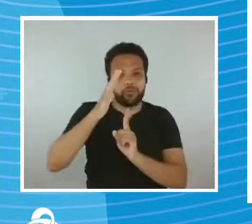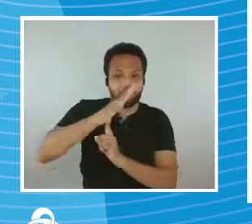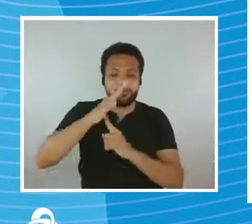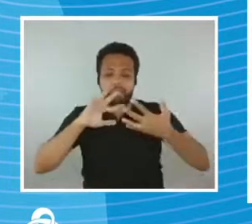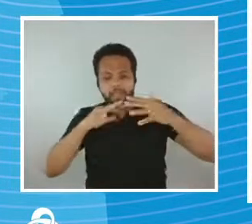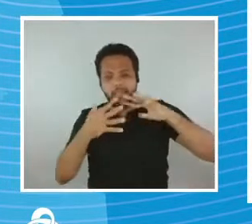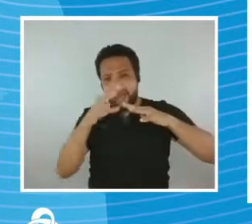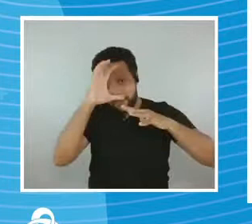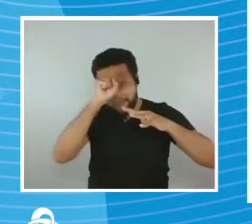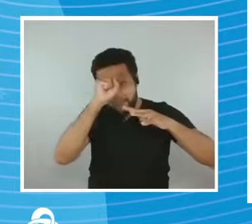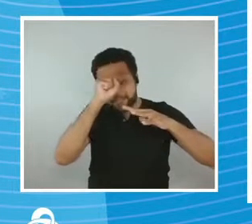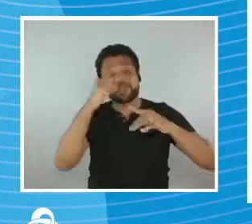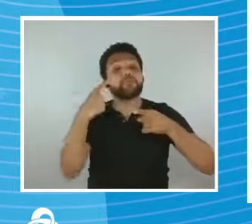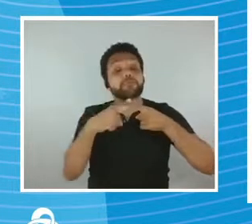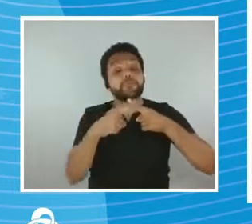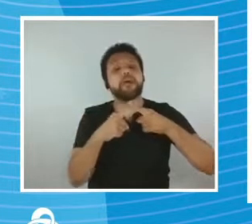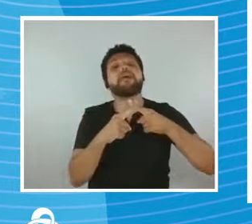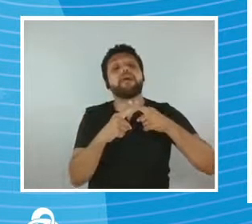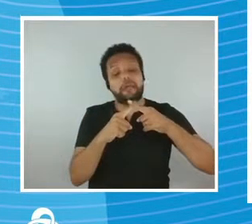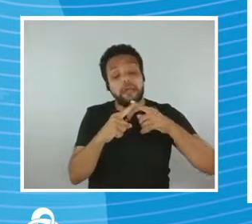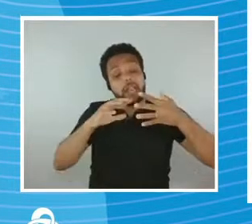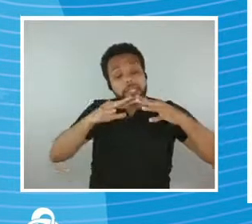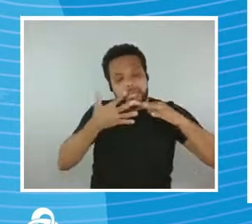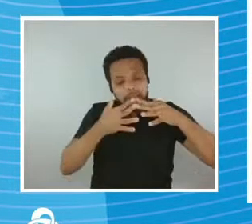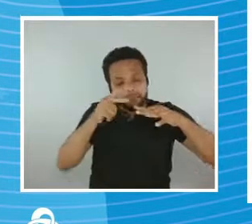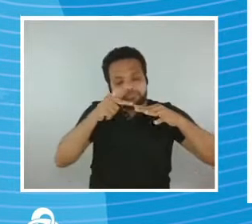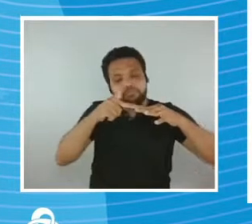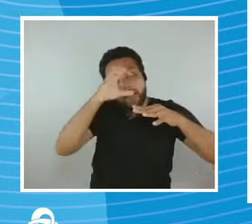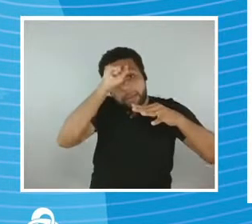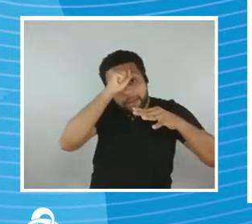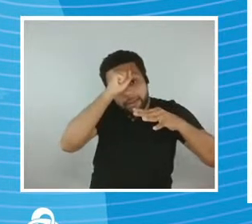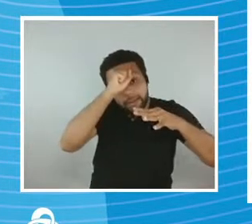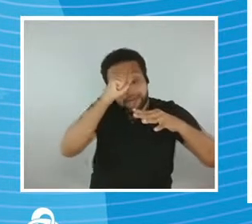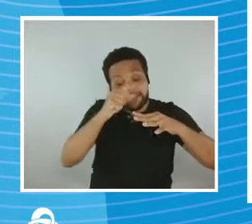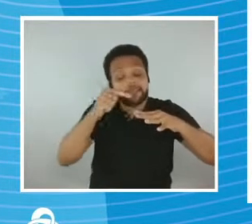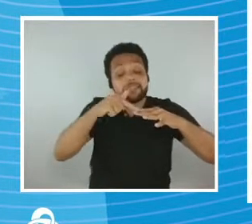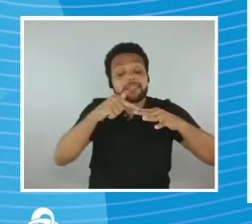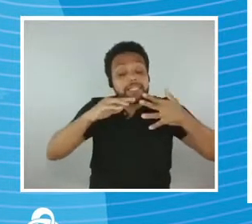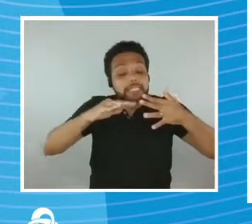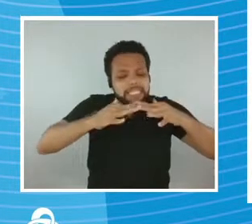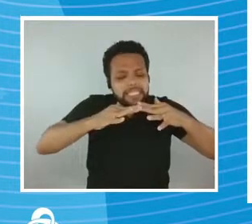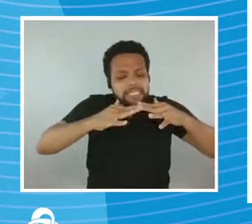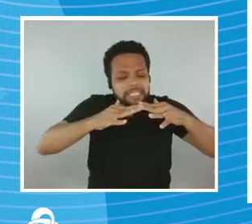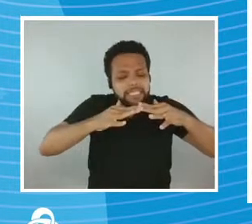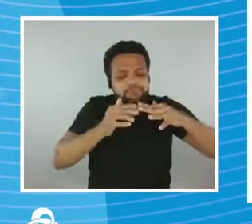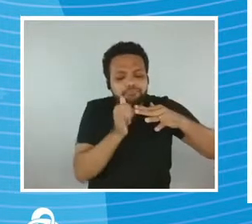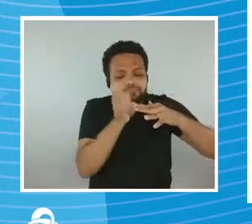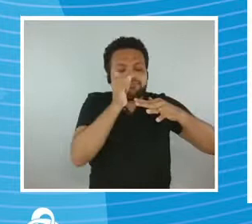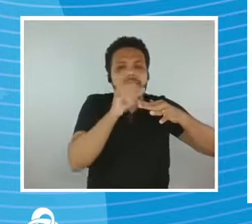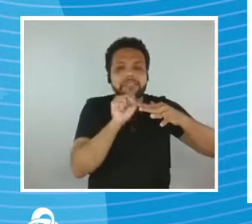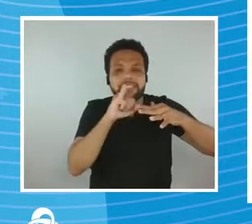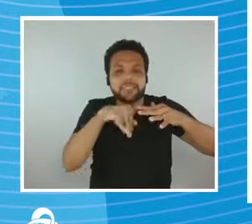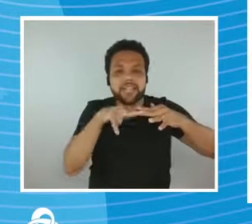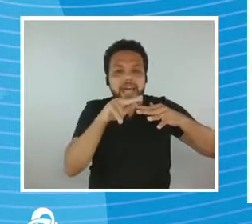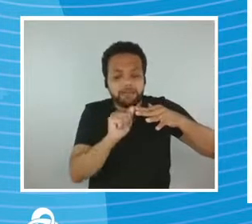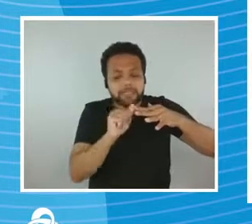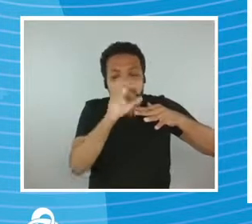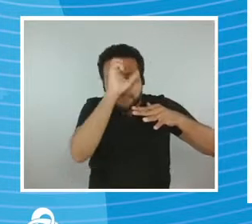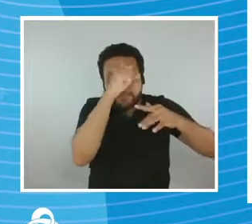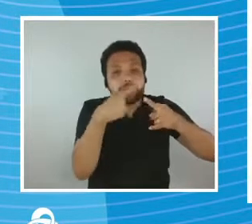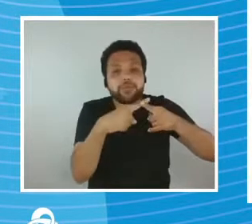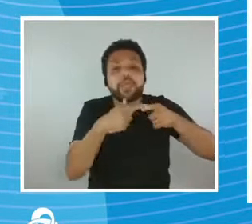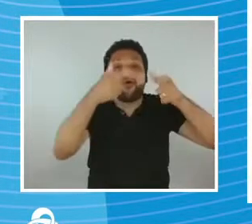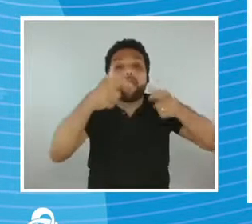porque as sinapses aprendem, e as sinapses aprendem porque o ambiente muda. E o